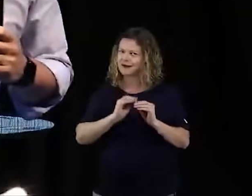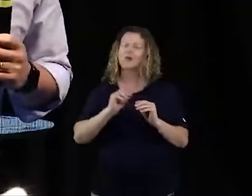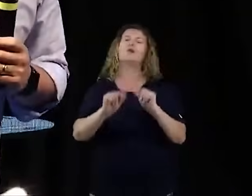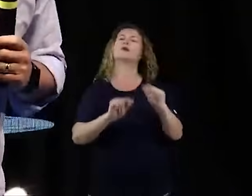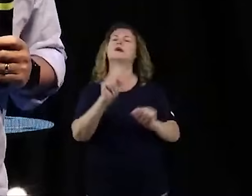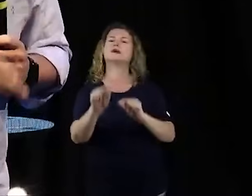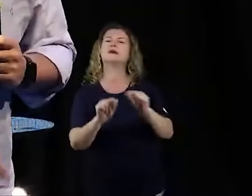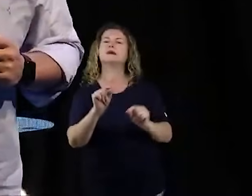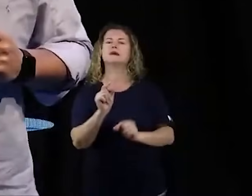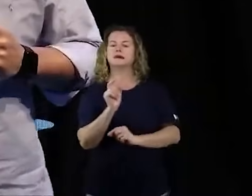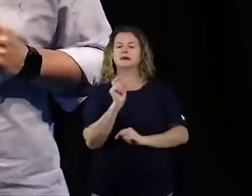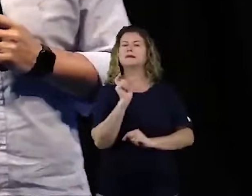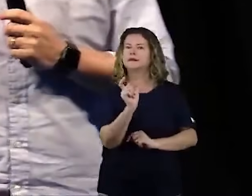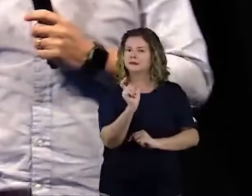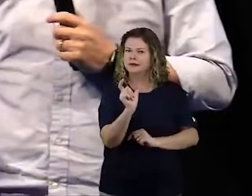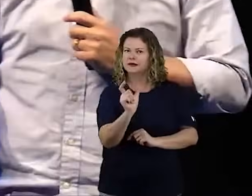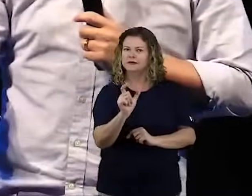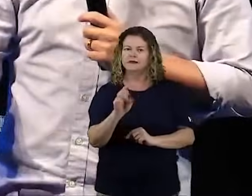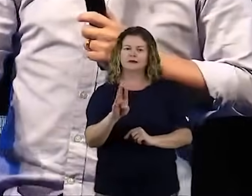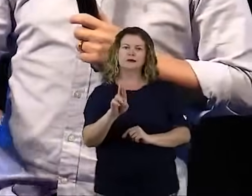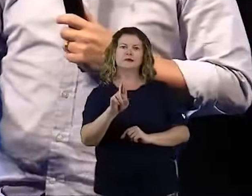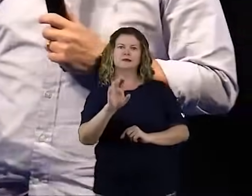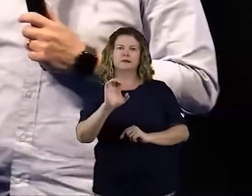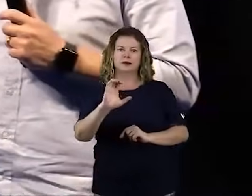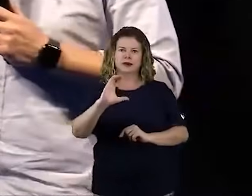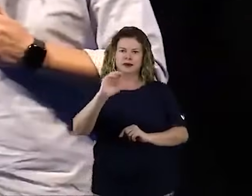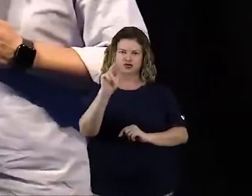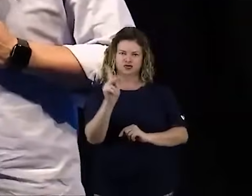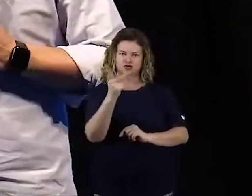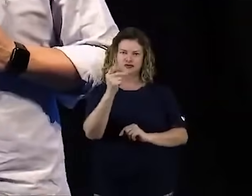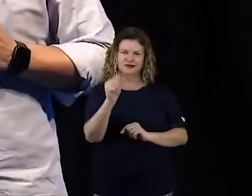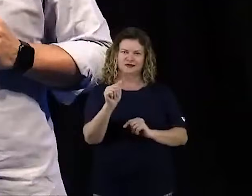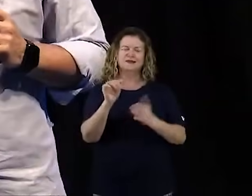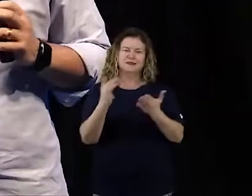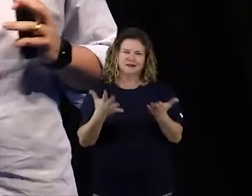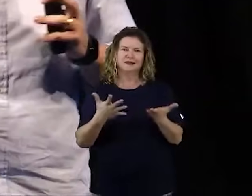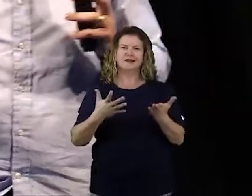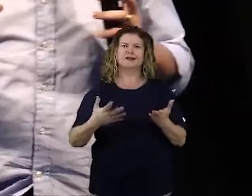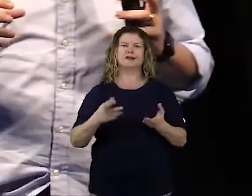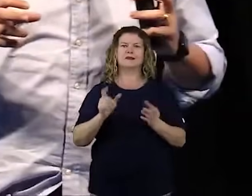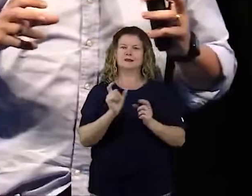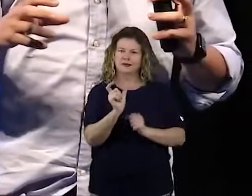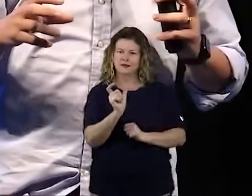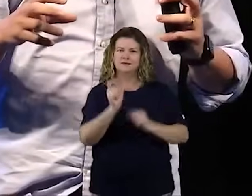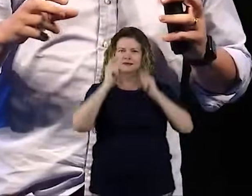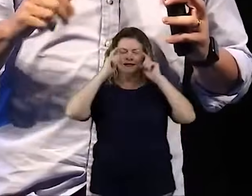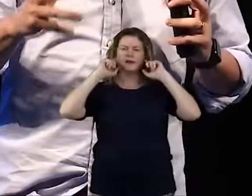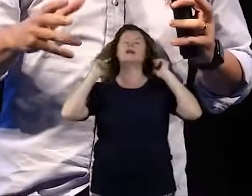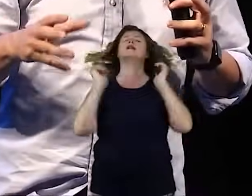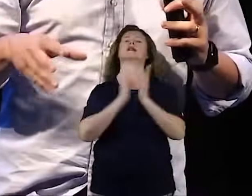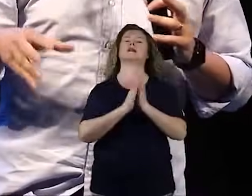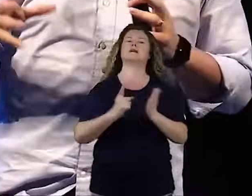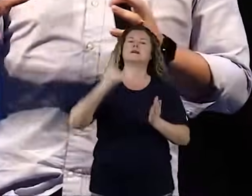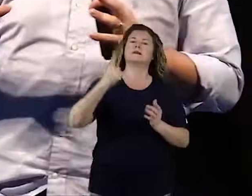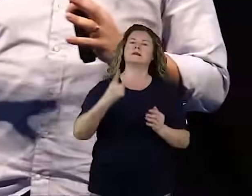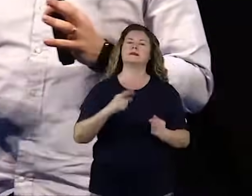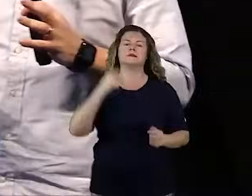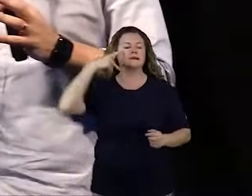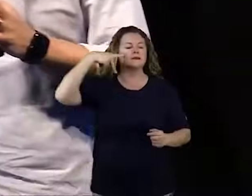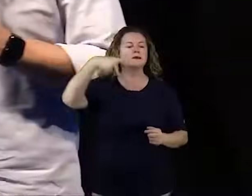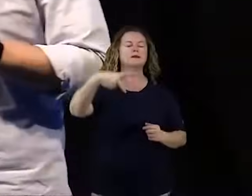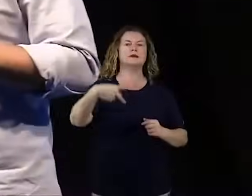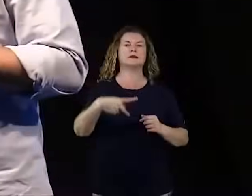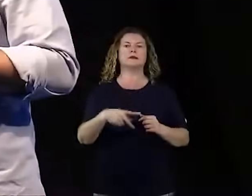é uma palavra bíblica então se você pegar livro do profeta eh Ezequiel Capítulo